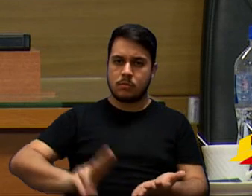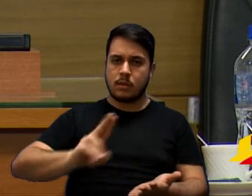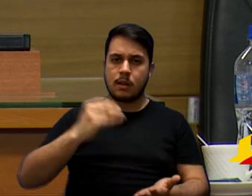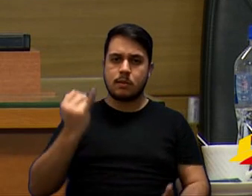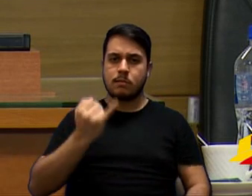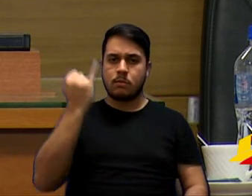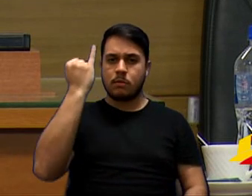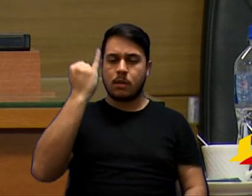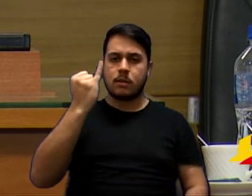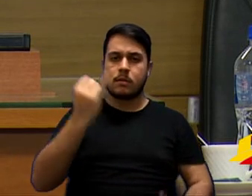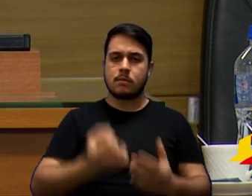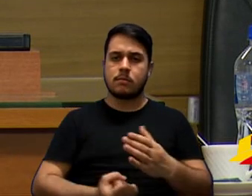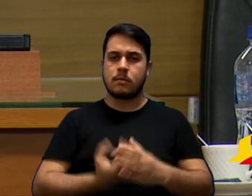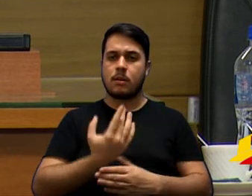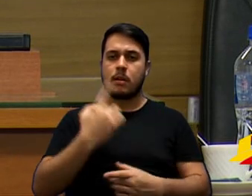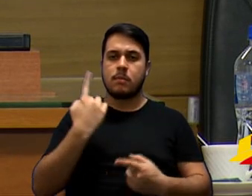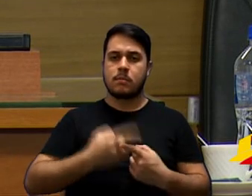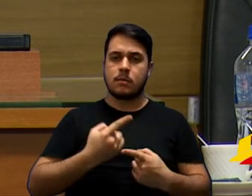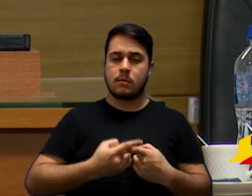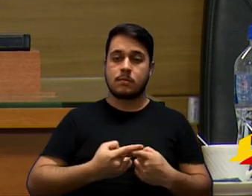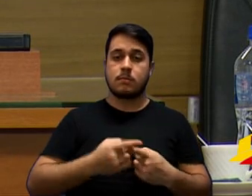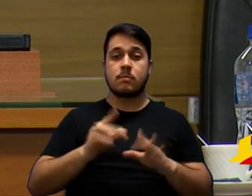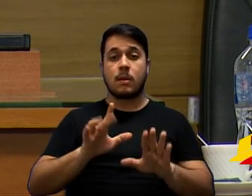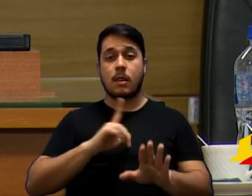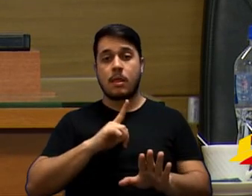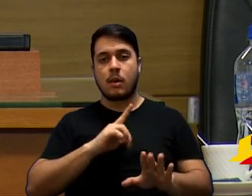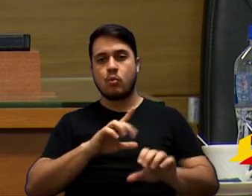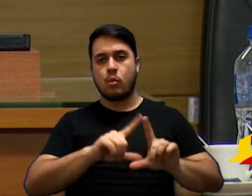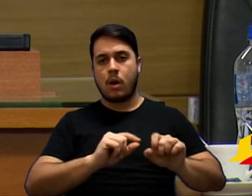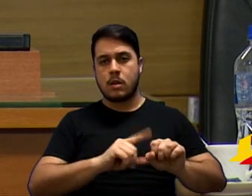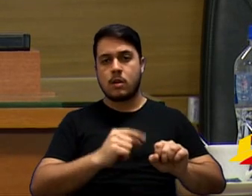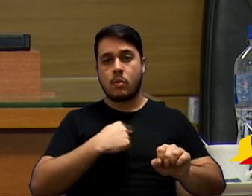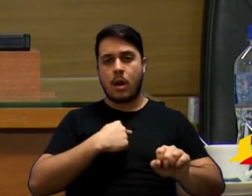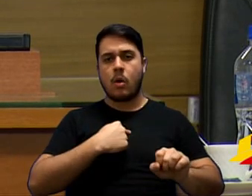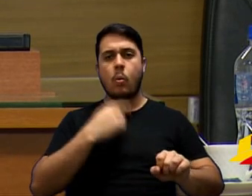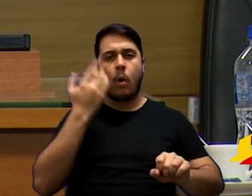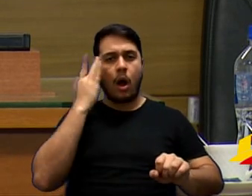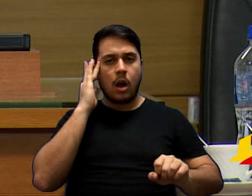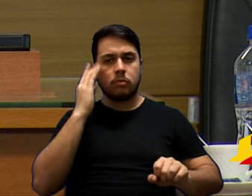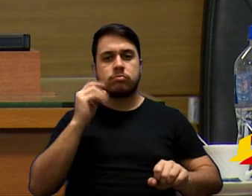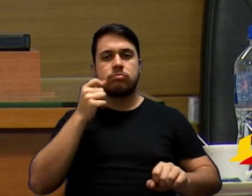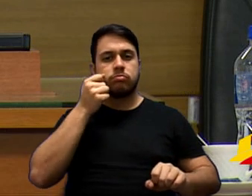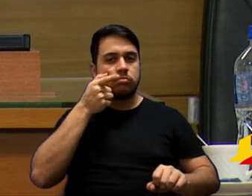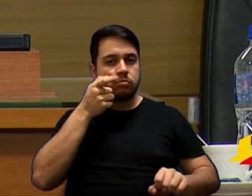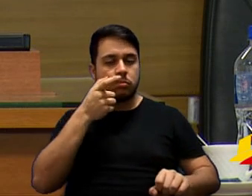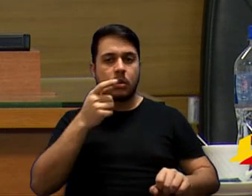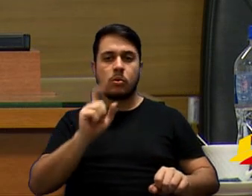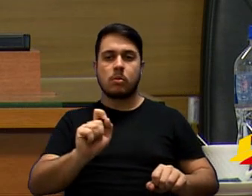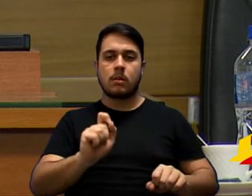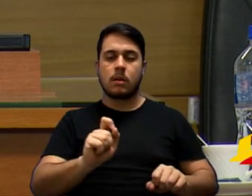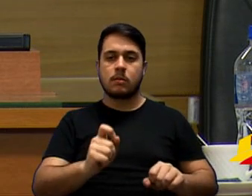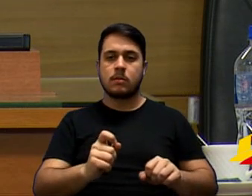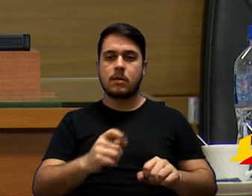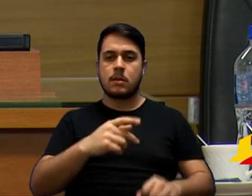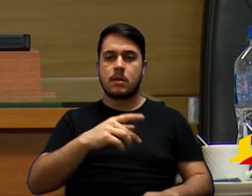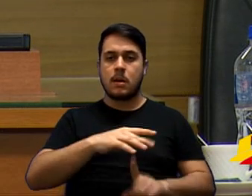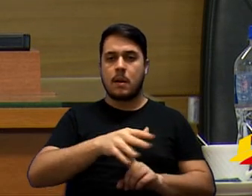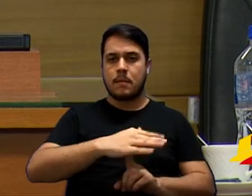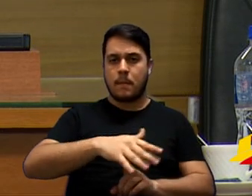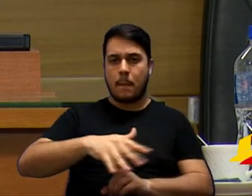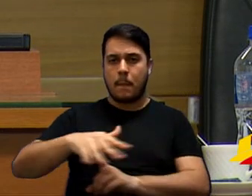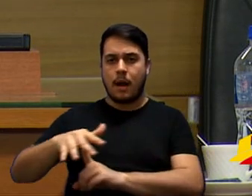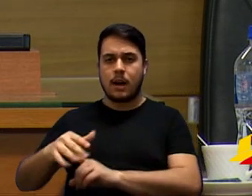fundo e que seja feito também tem um artigo que eu achei interessante que é realmente a na criação dos parques nessas questões